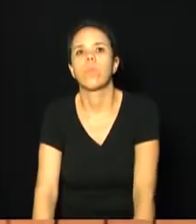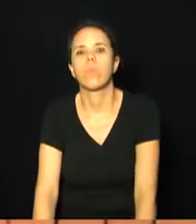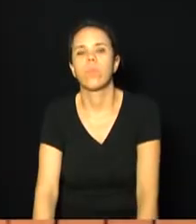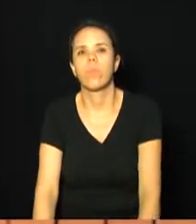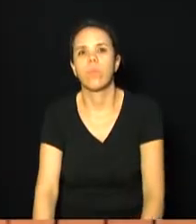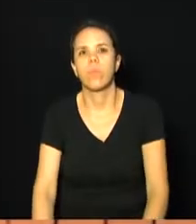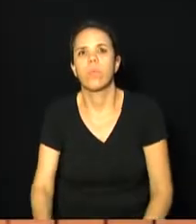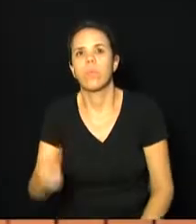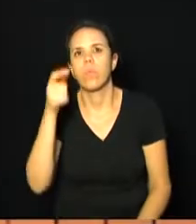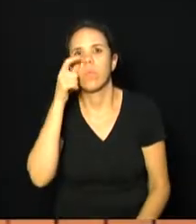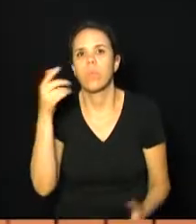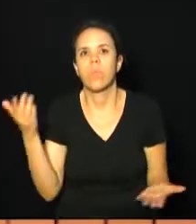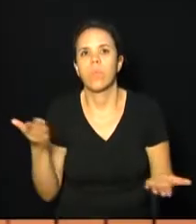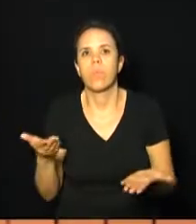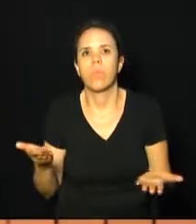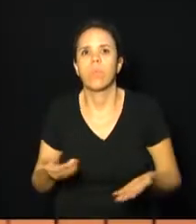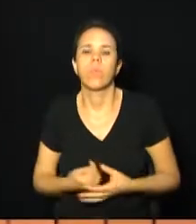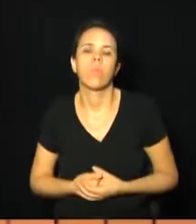Vamos ouvir agora.